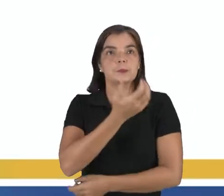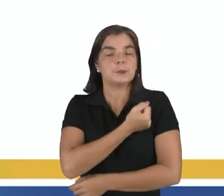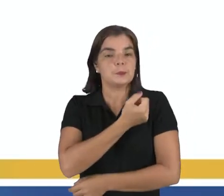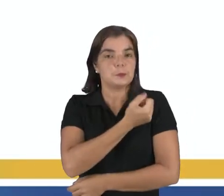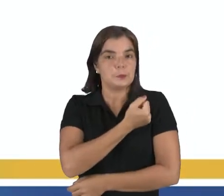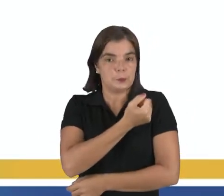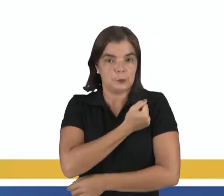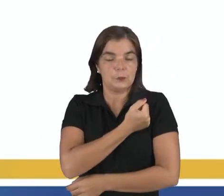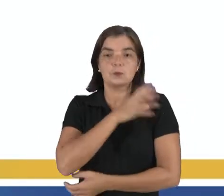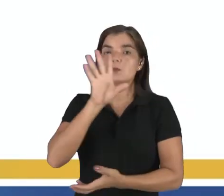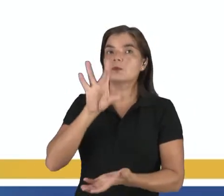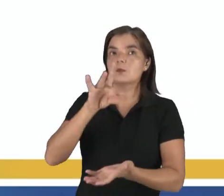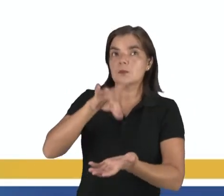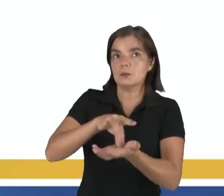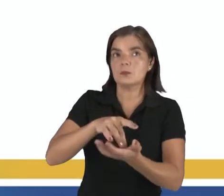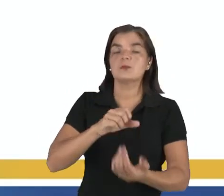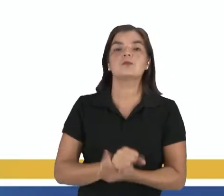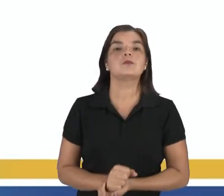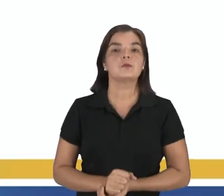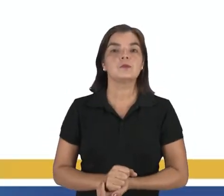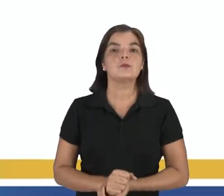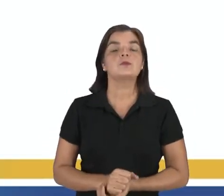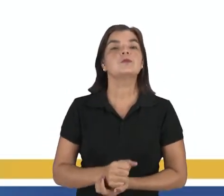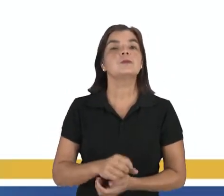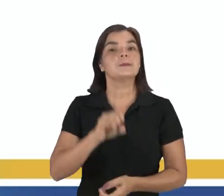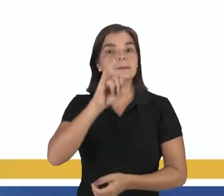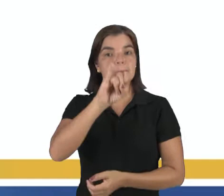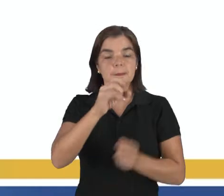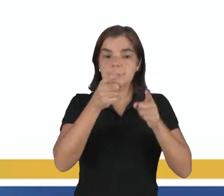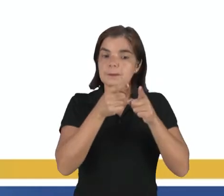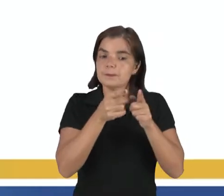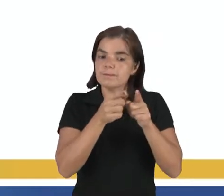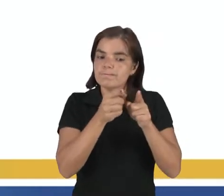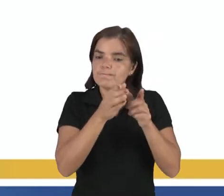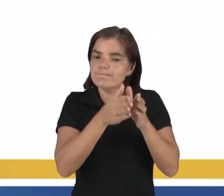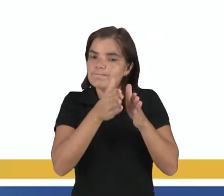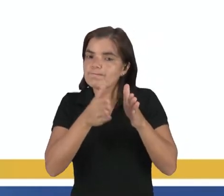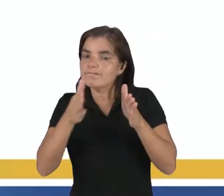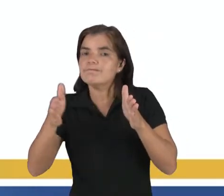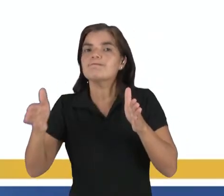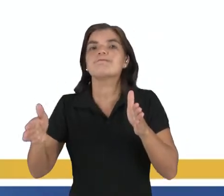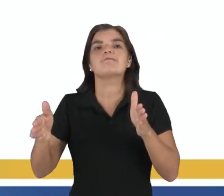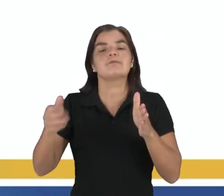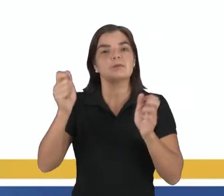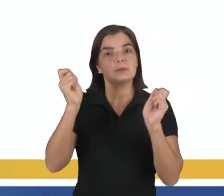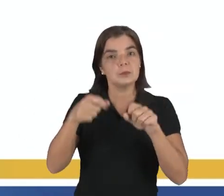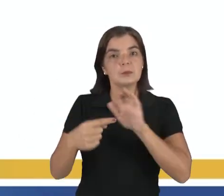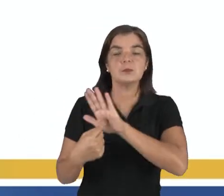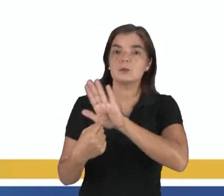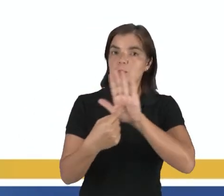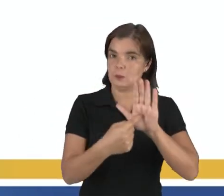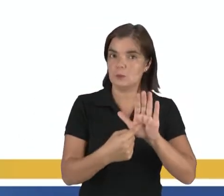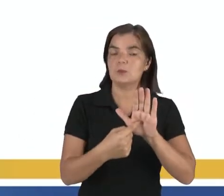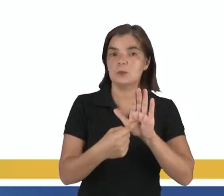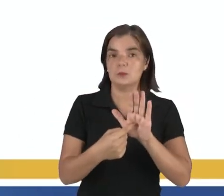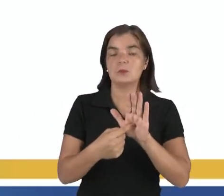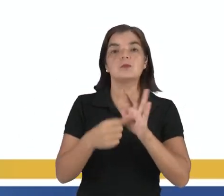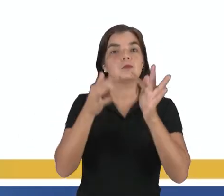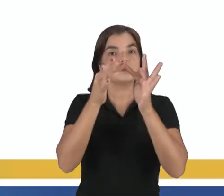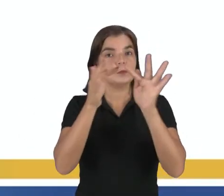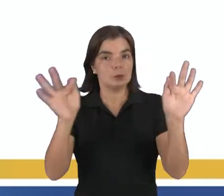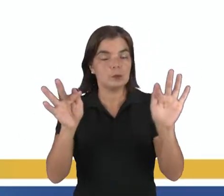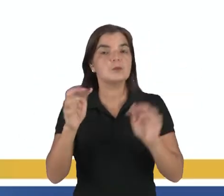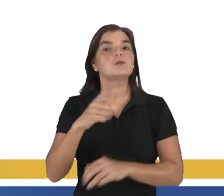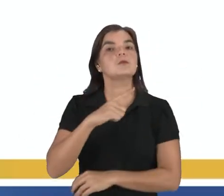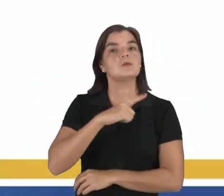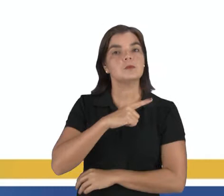dos números reais. Ou seja, se essa sequência ela pode ser representada na função,